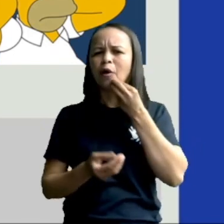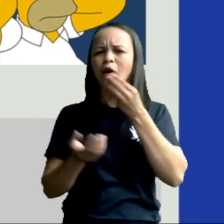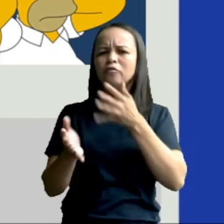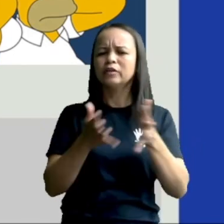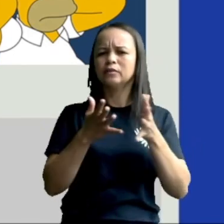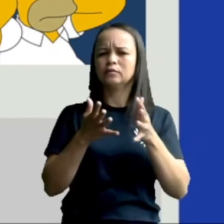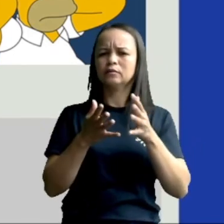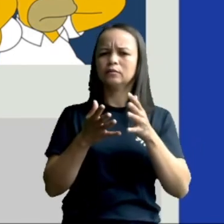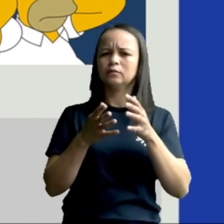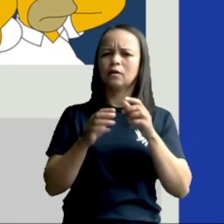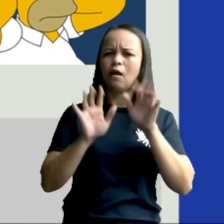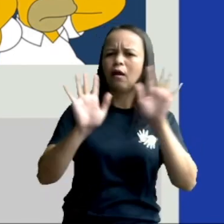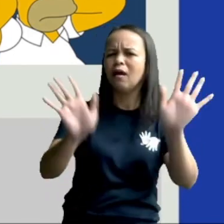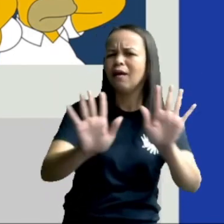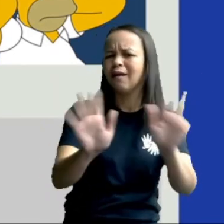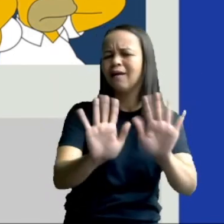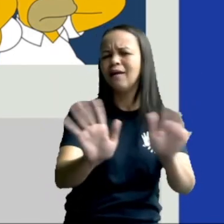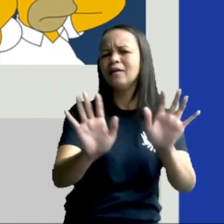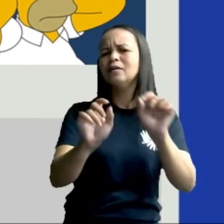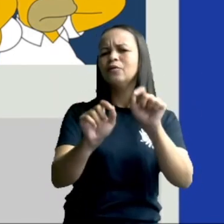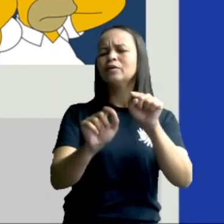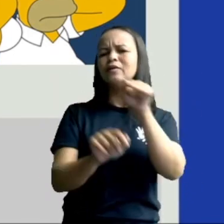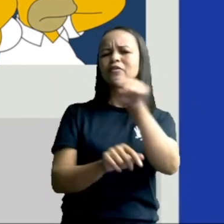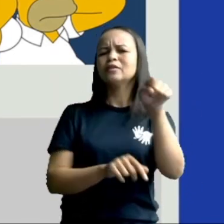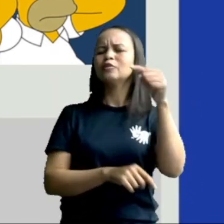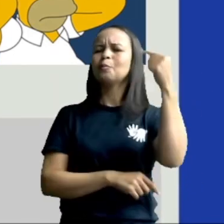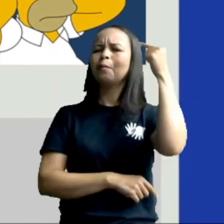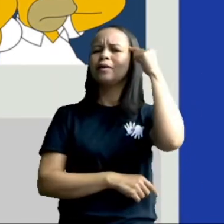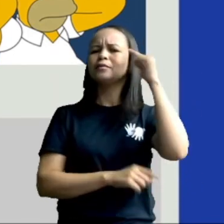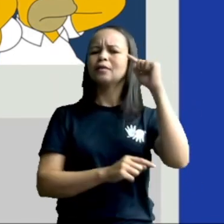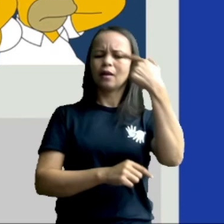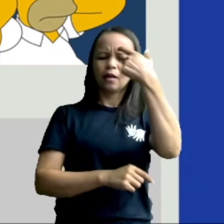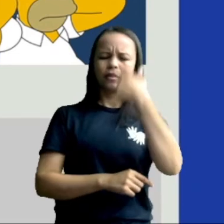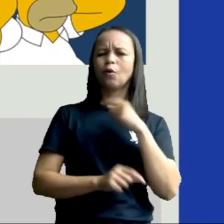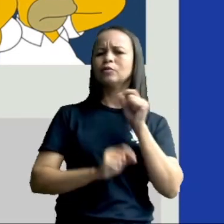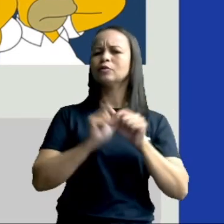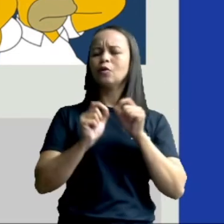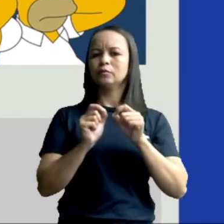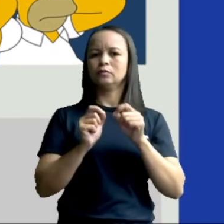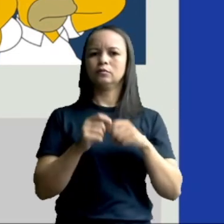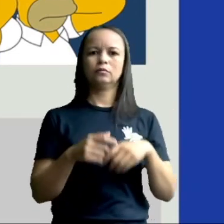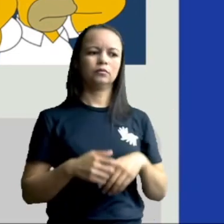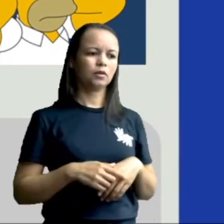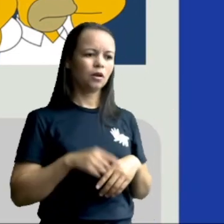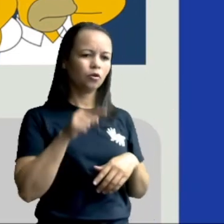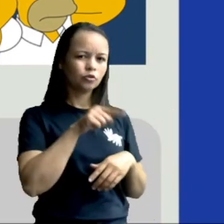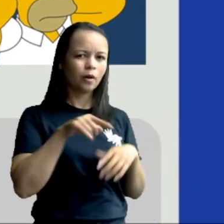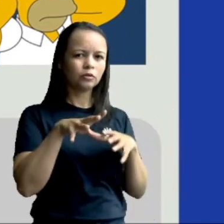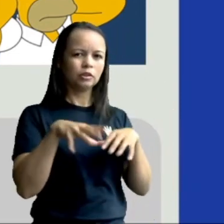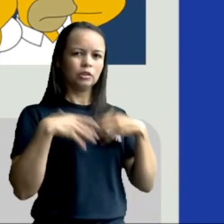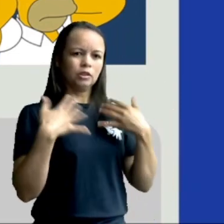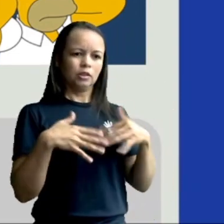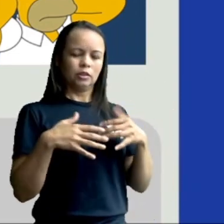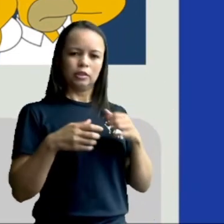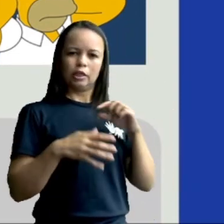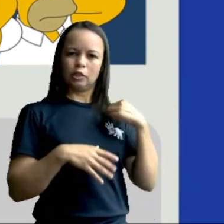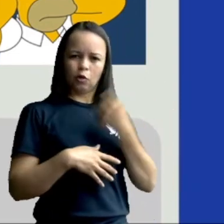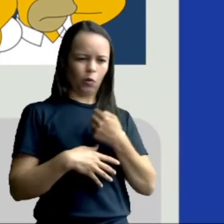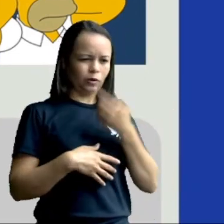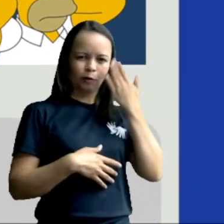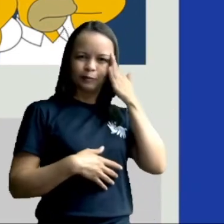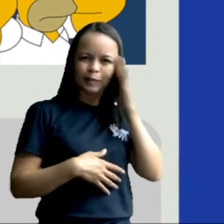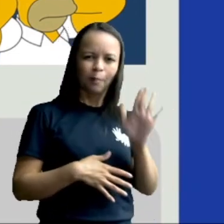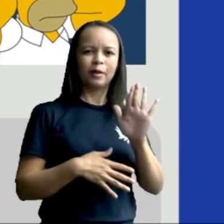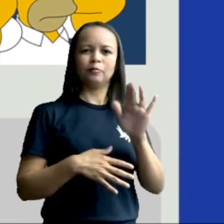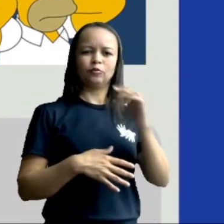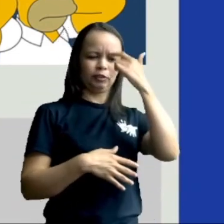pensam que nós somos? E o que nós somos? Os malditos sabem que ainda não sabemos o que nós